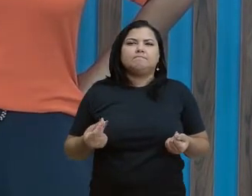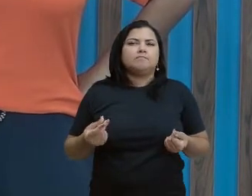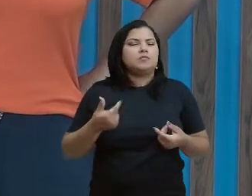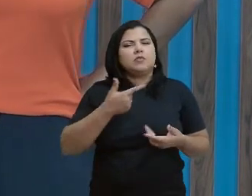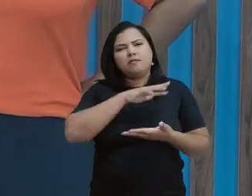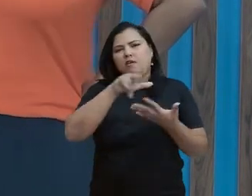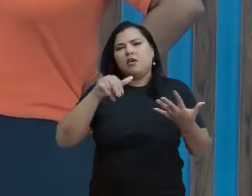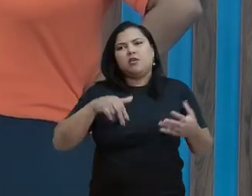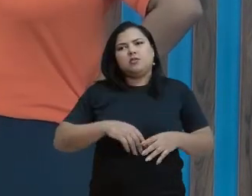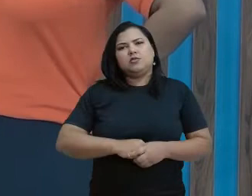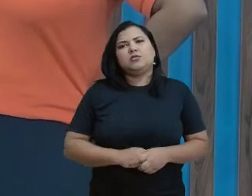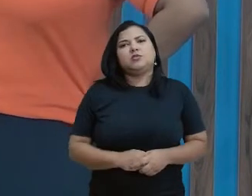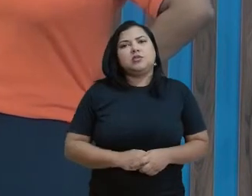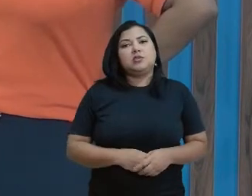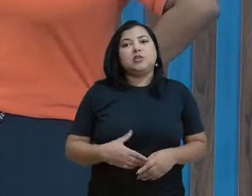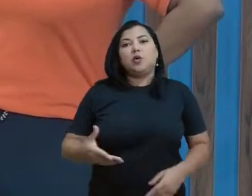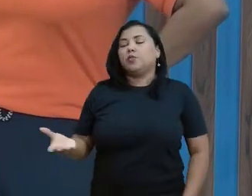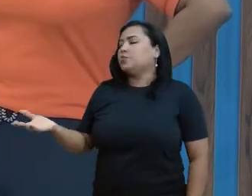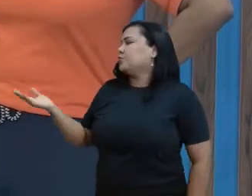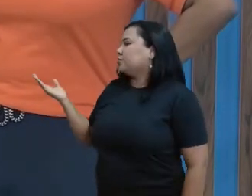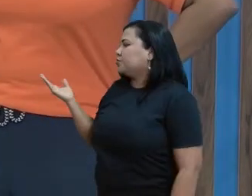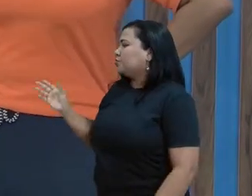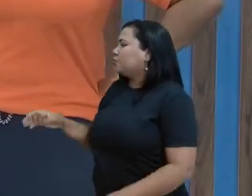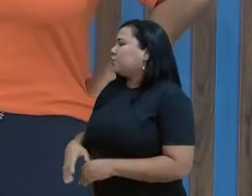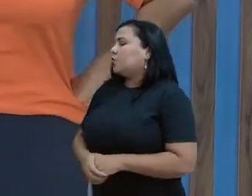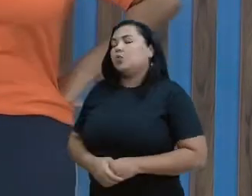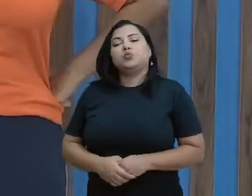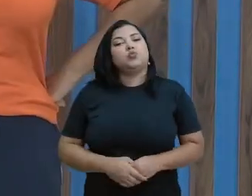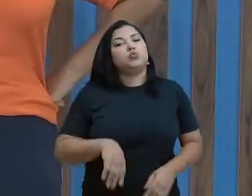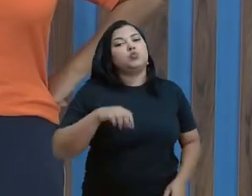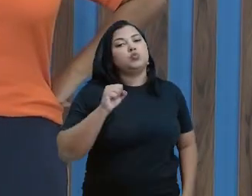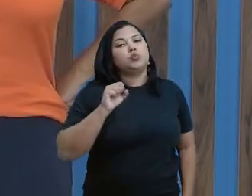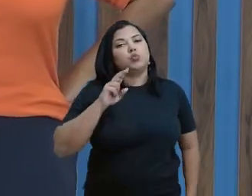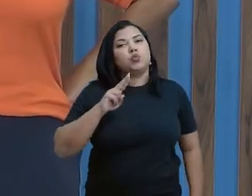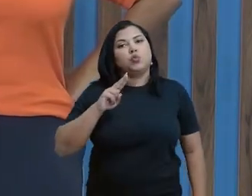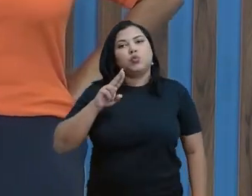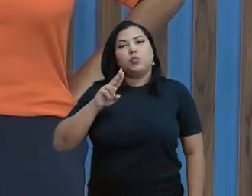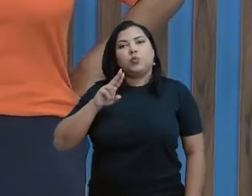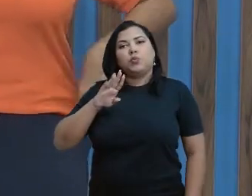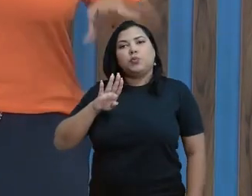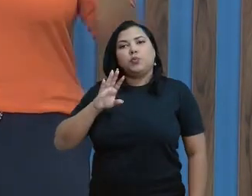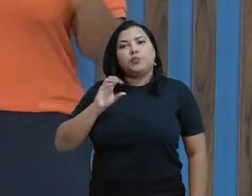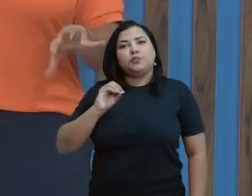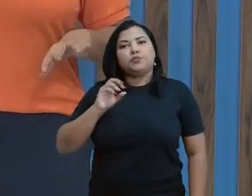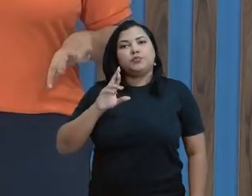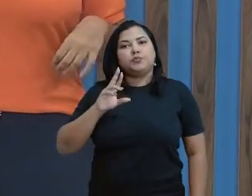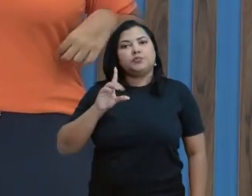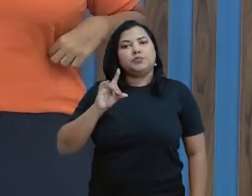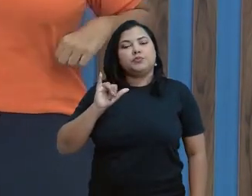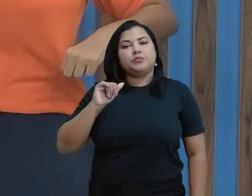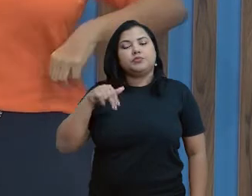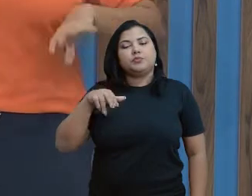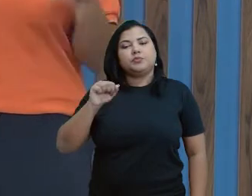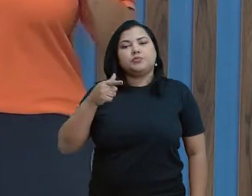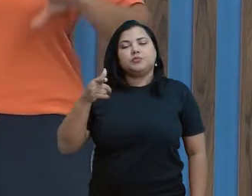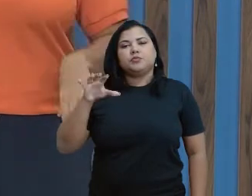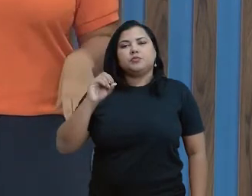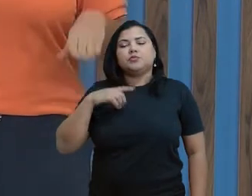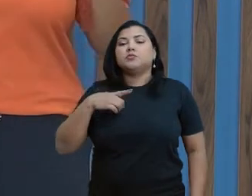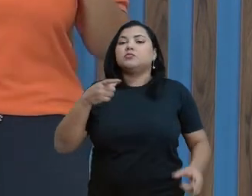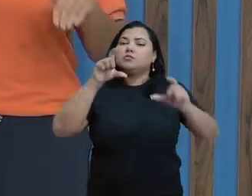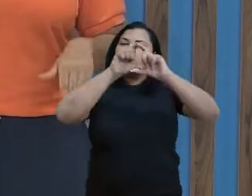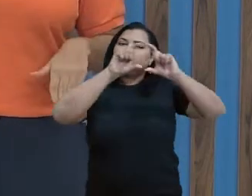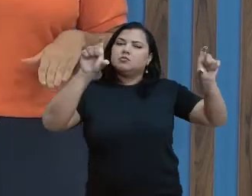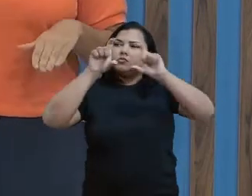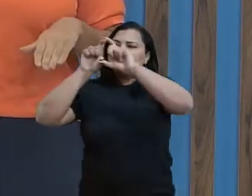entre outros. Enquanto que eu falo da subordinação, eu estou falando de orações que são orações que